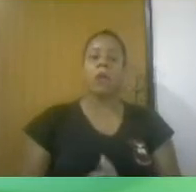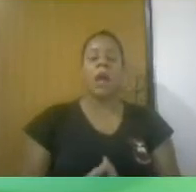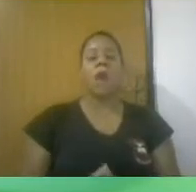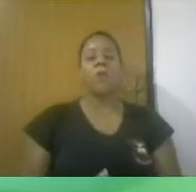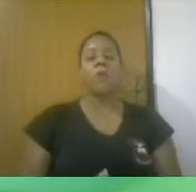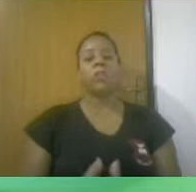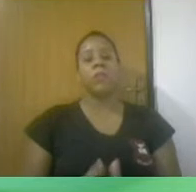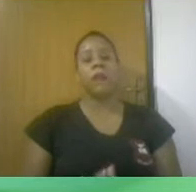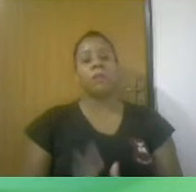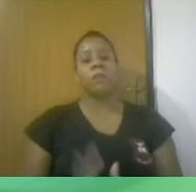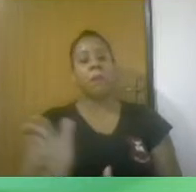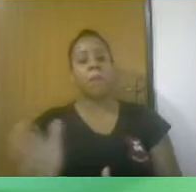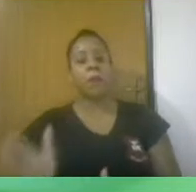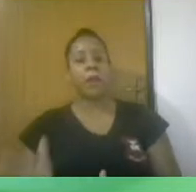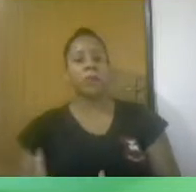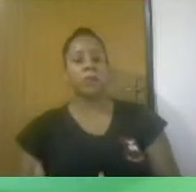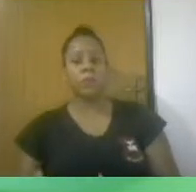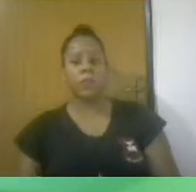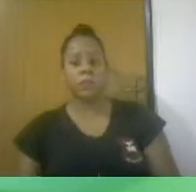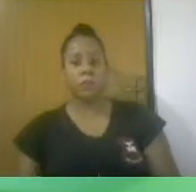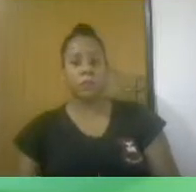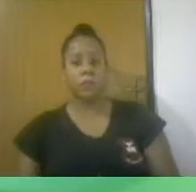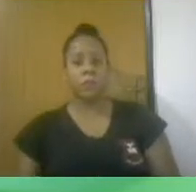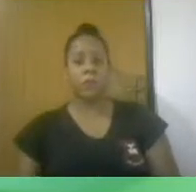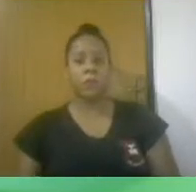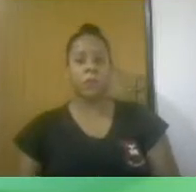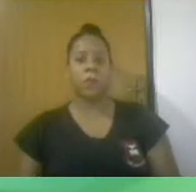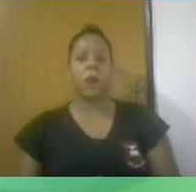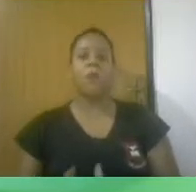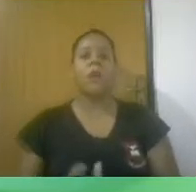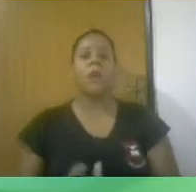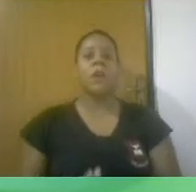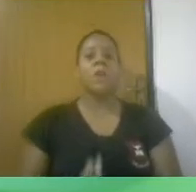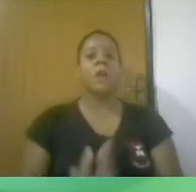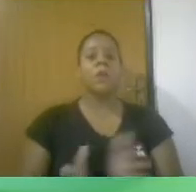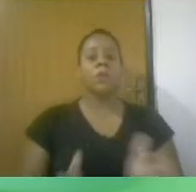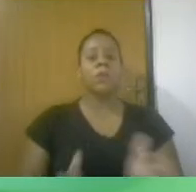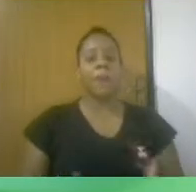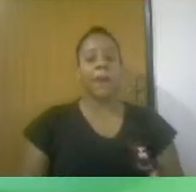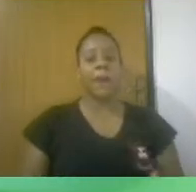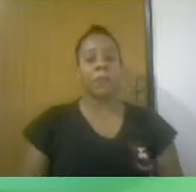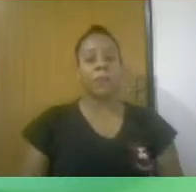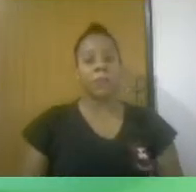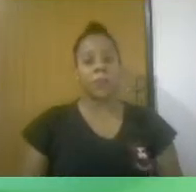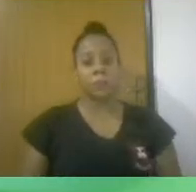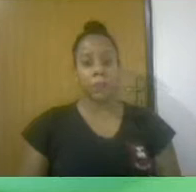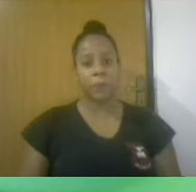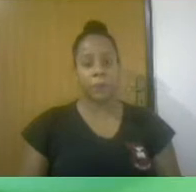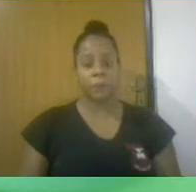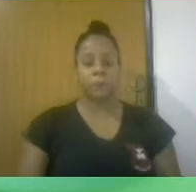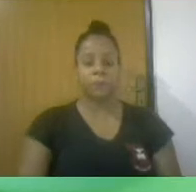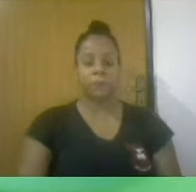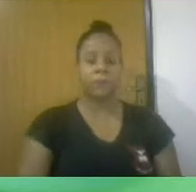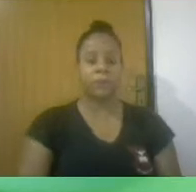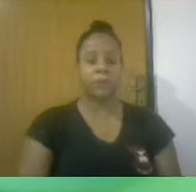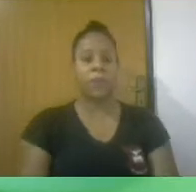acordo aonde davam uma parte do Brasil para Portugal e uma outra parte para a